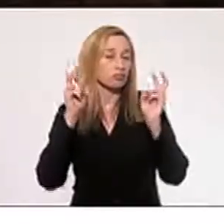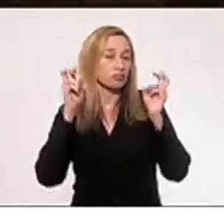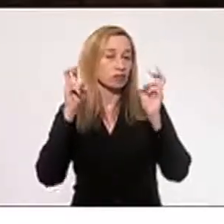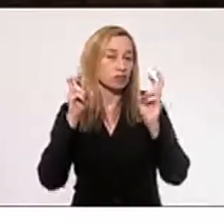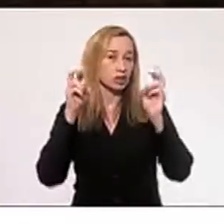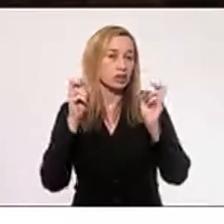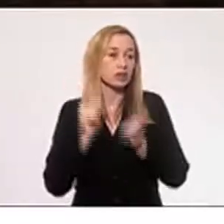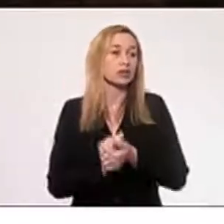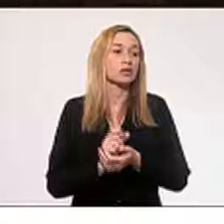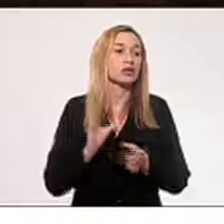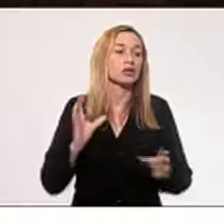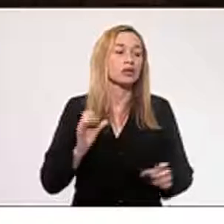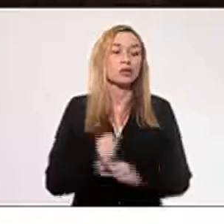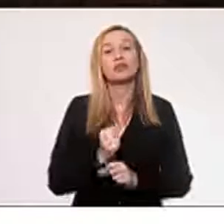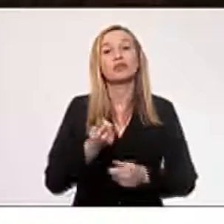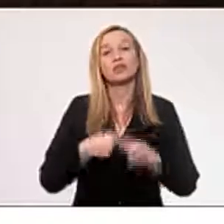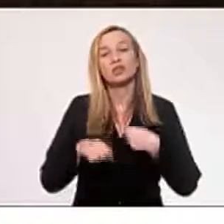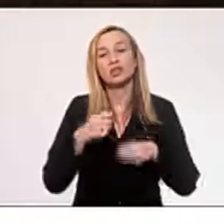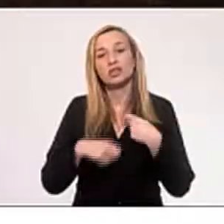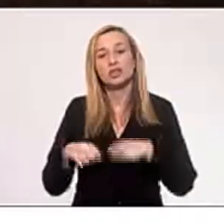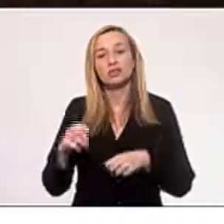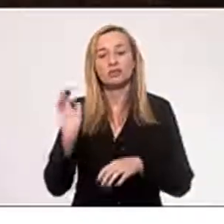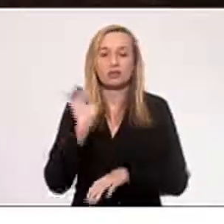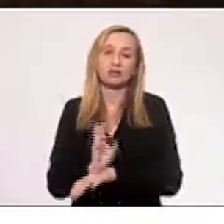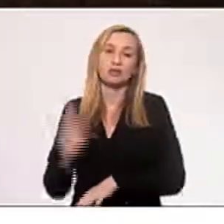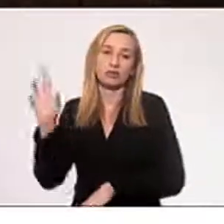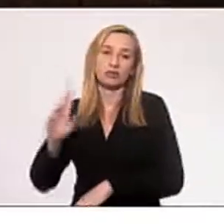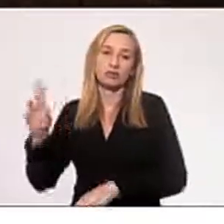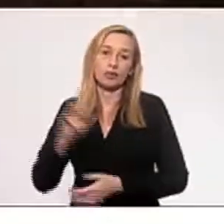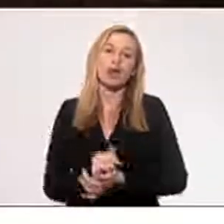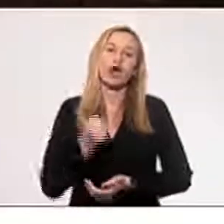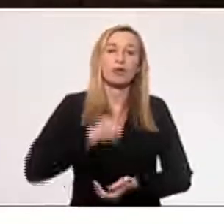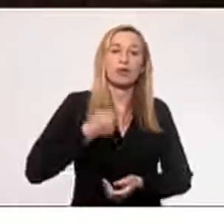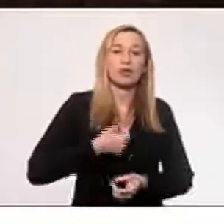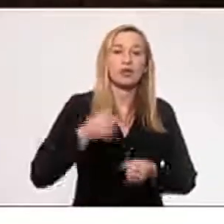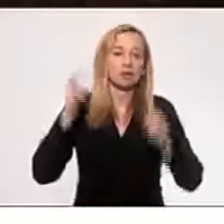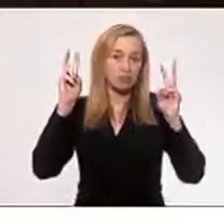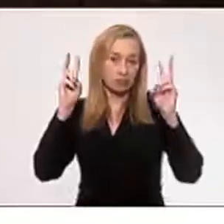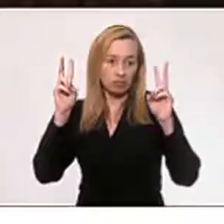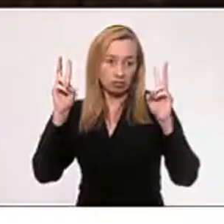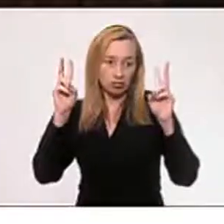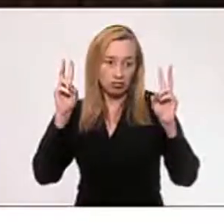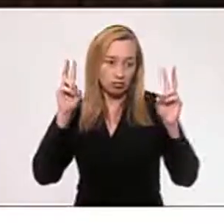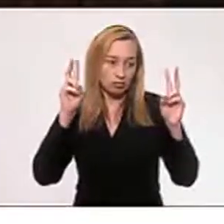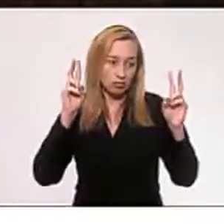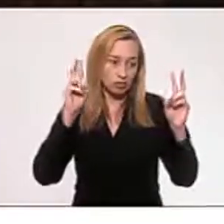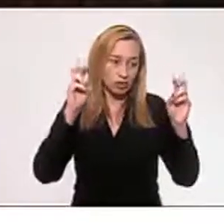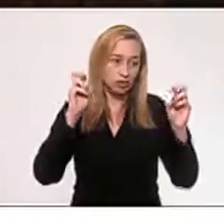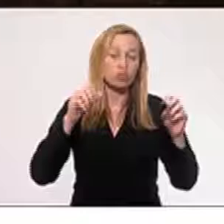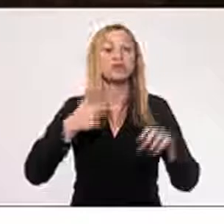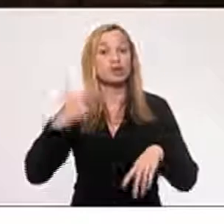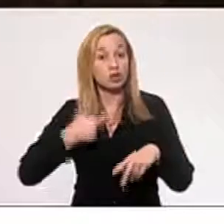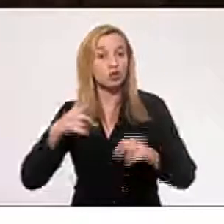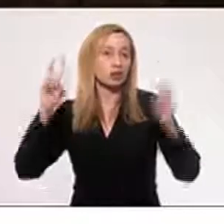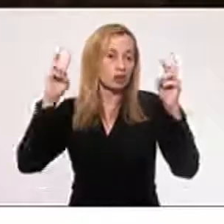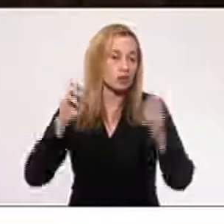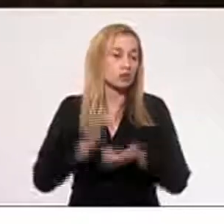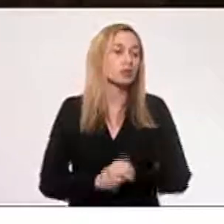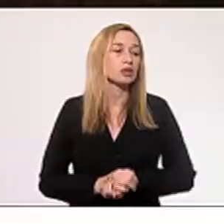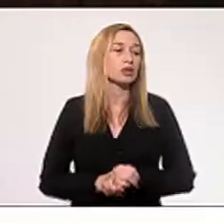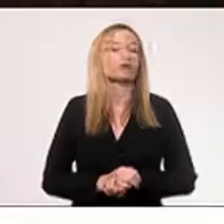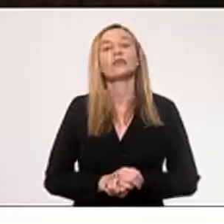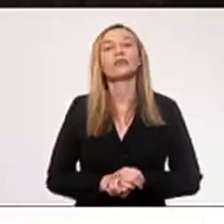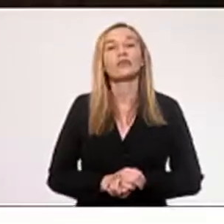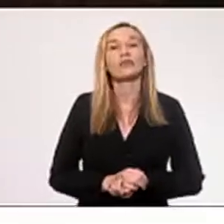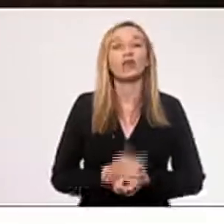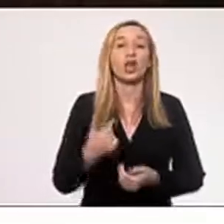do financiamento das universidades estaduais. A primeira questão. A segunda questão, pelo menos, eu vou fazer essa